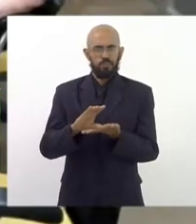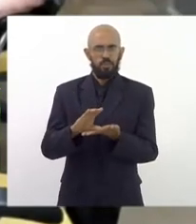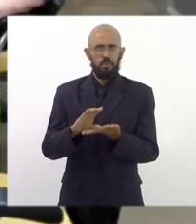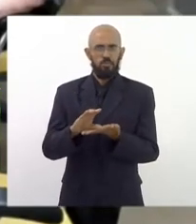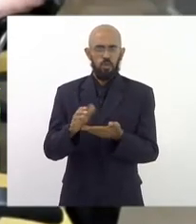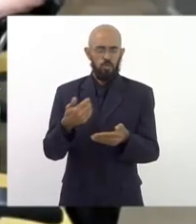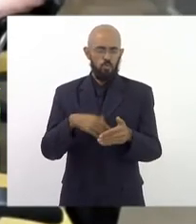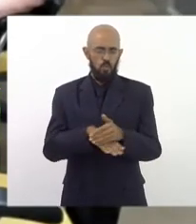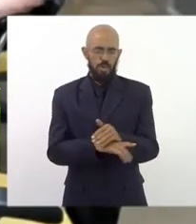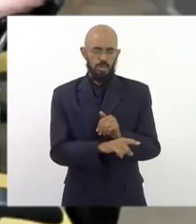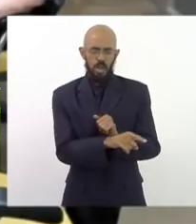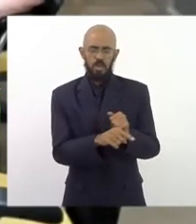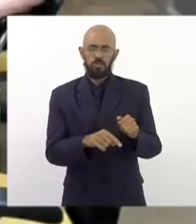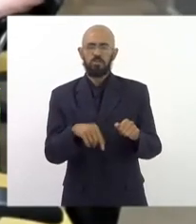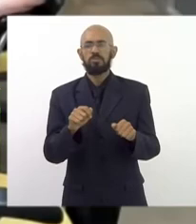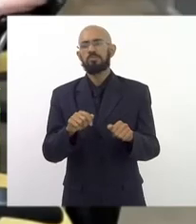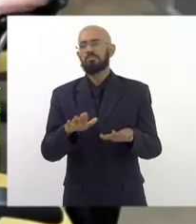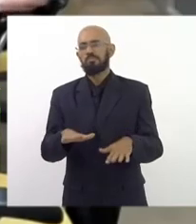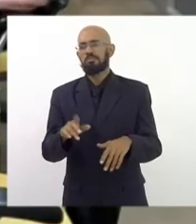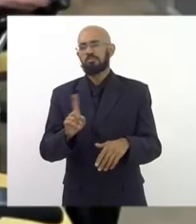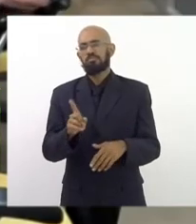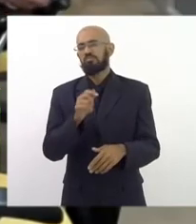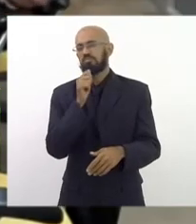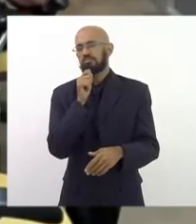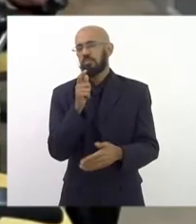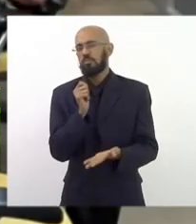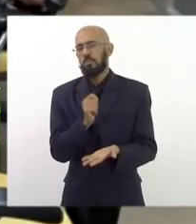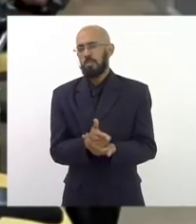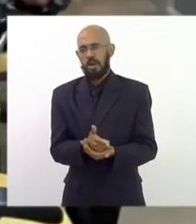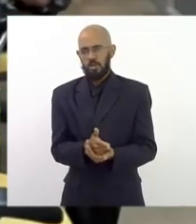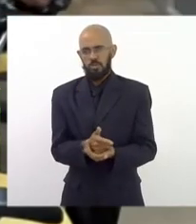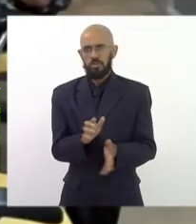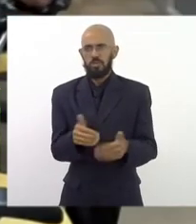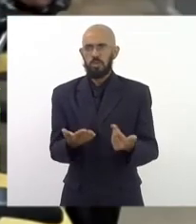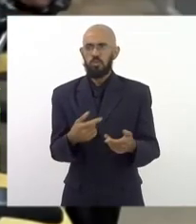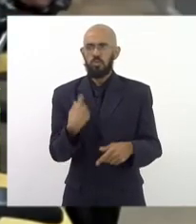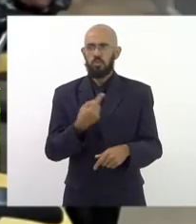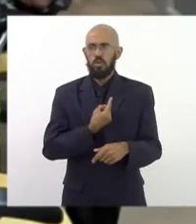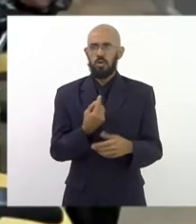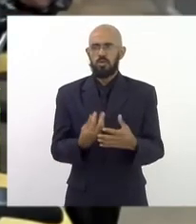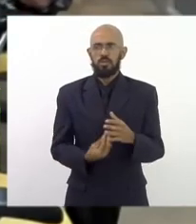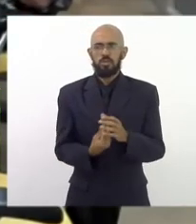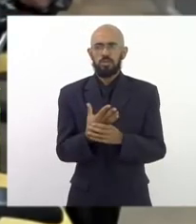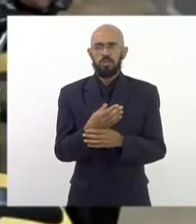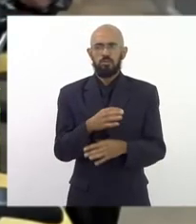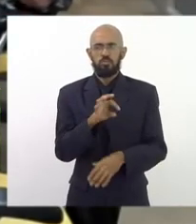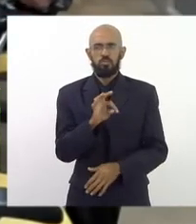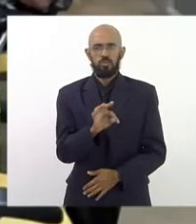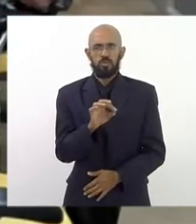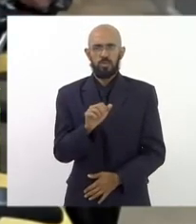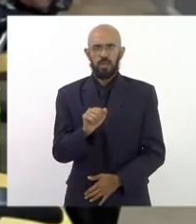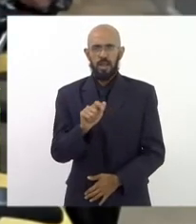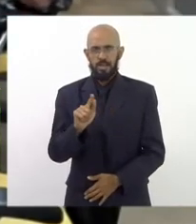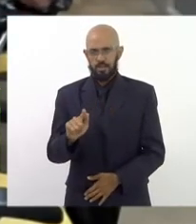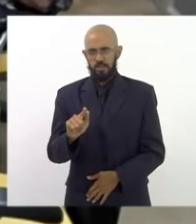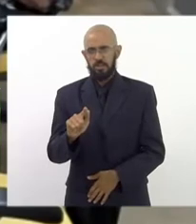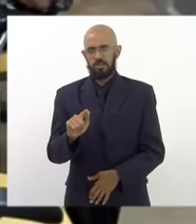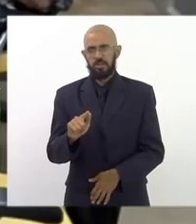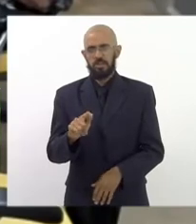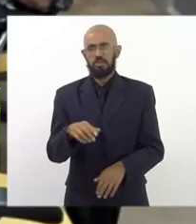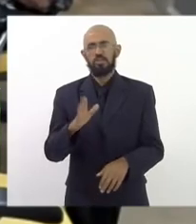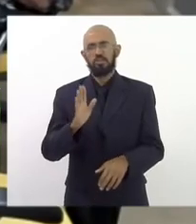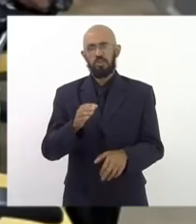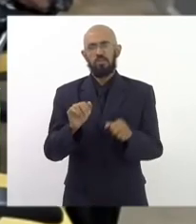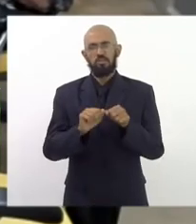e liquidados, mas não pagos. Então, a gente criou um TAG. Já fizemos o primeiro,